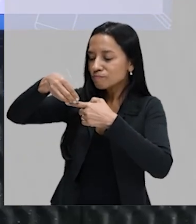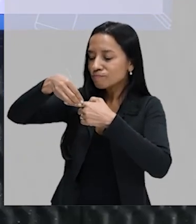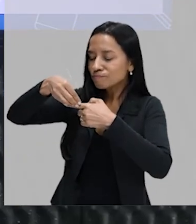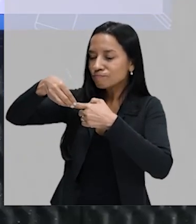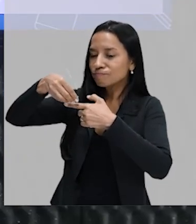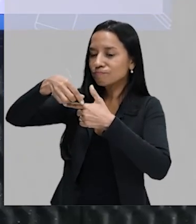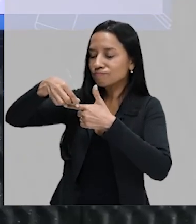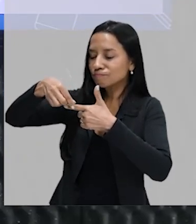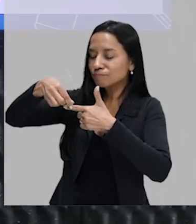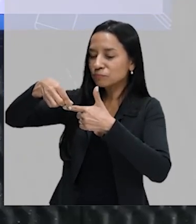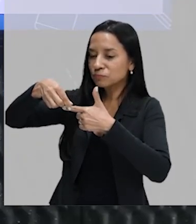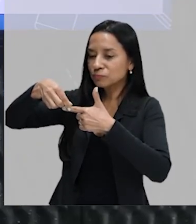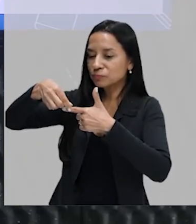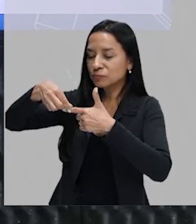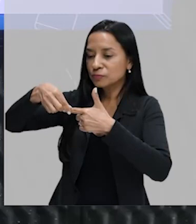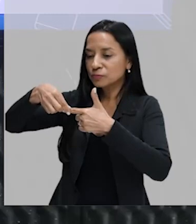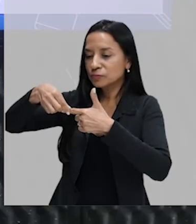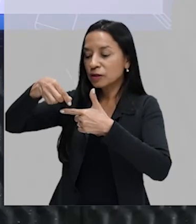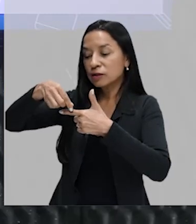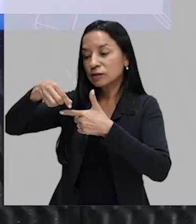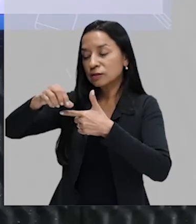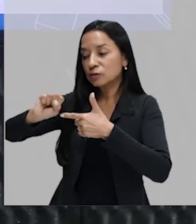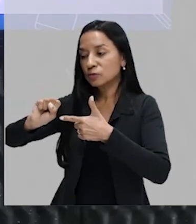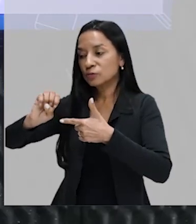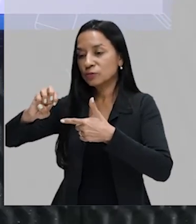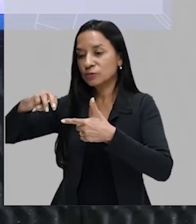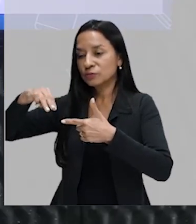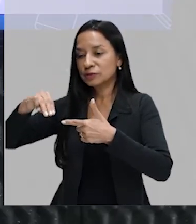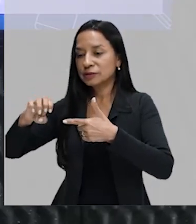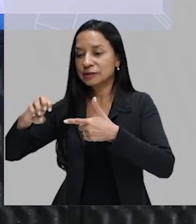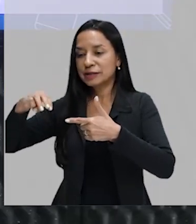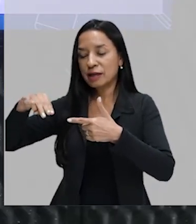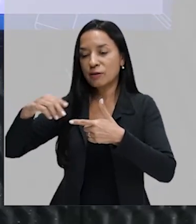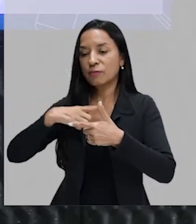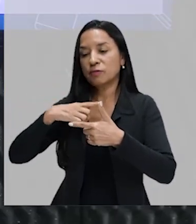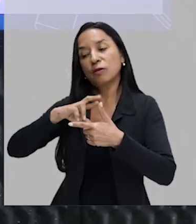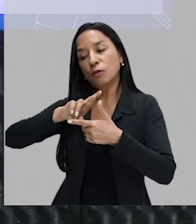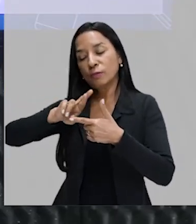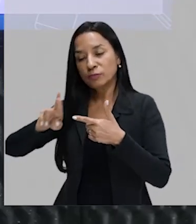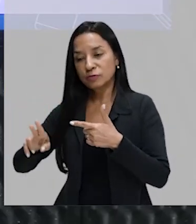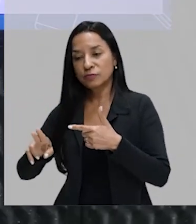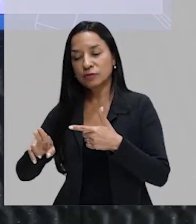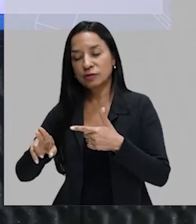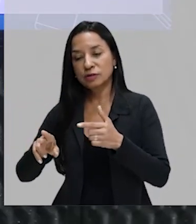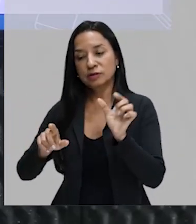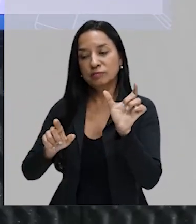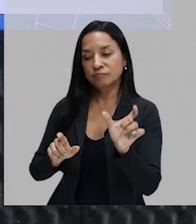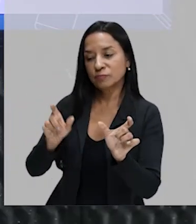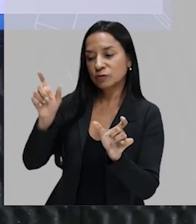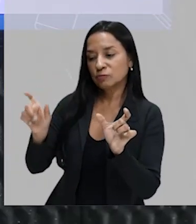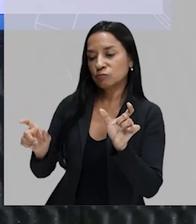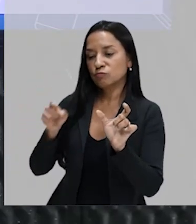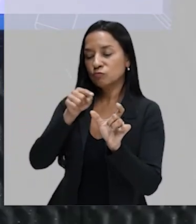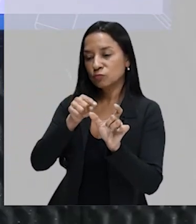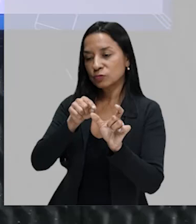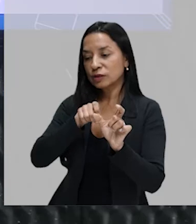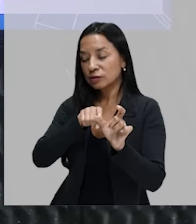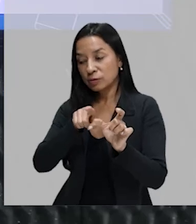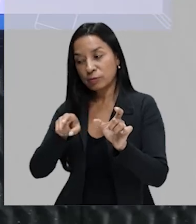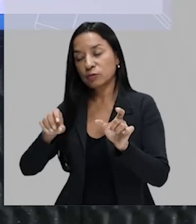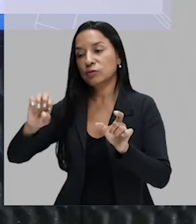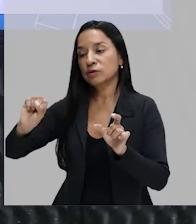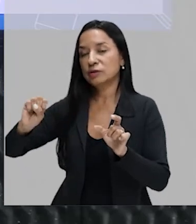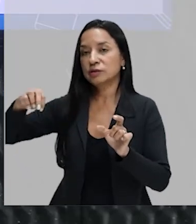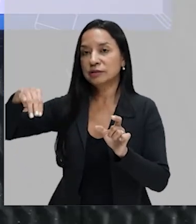uretra. Tá? Então, no sêmen, nós temos uma diferença, tá? Entre espermatozoide e sêmen. Tá?